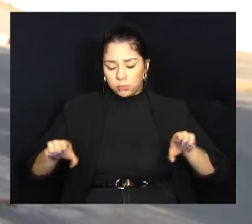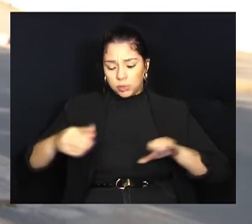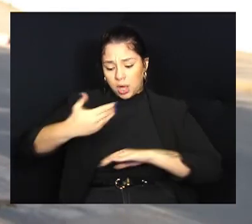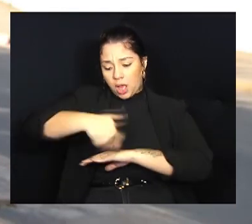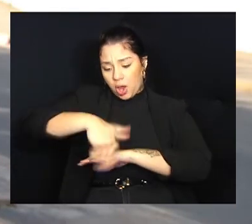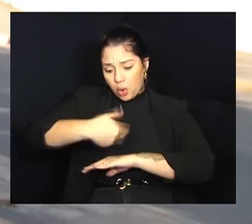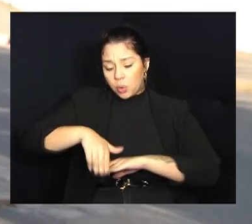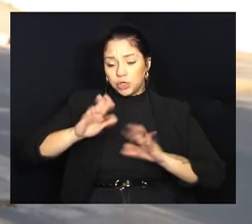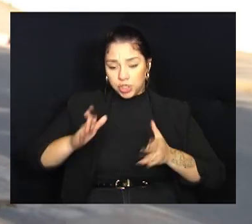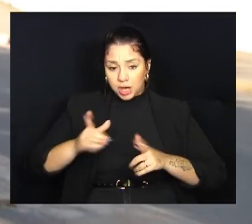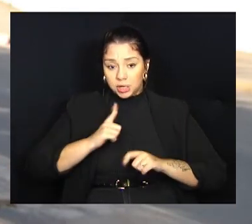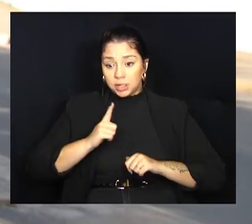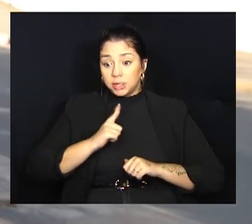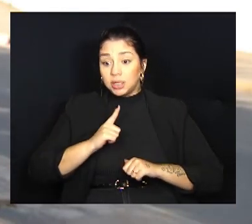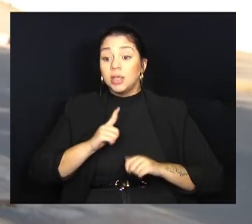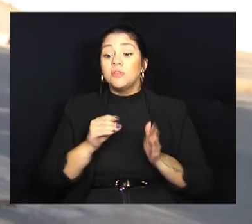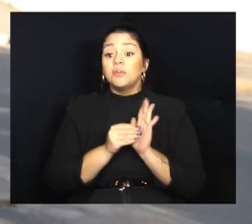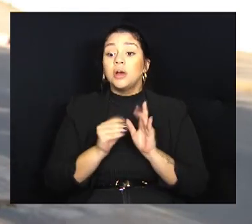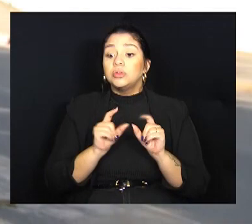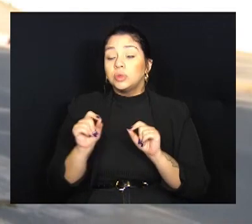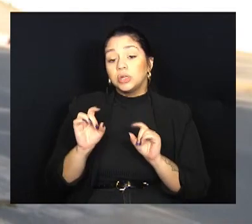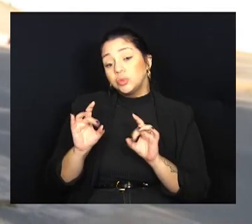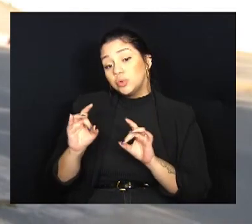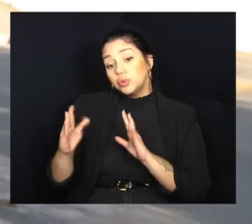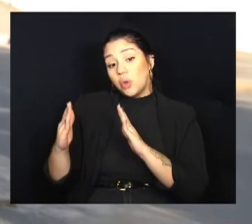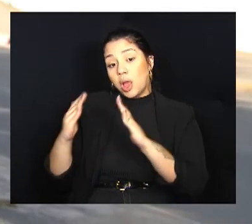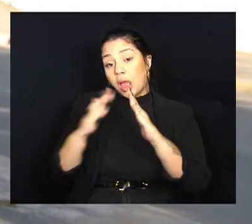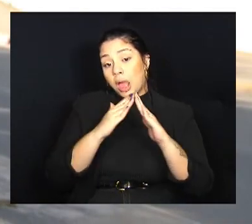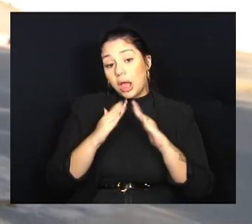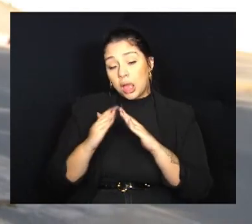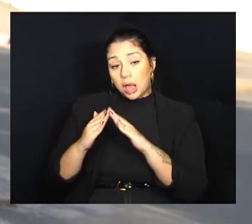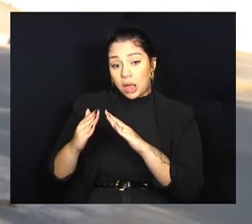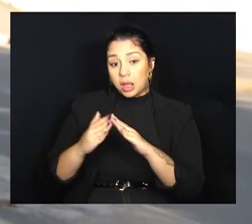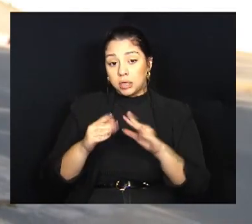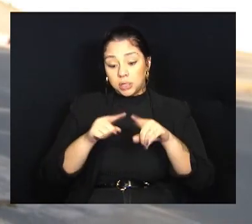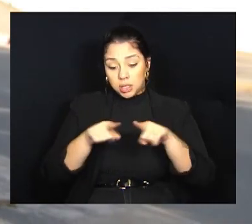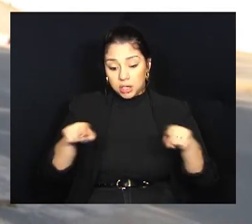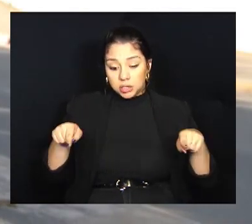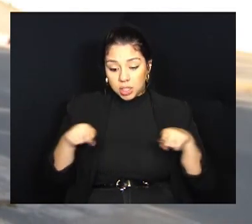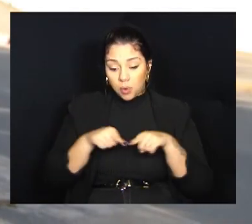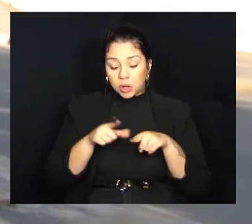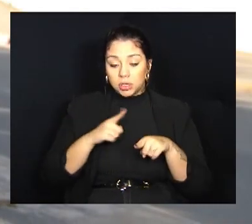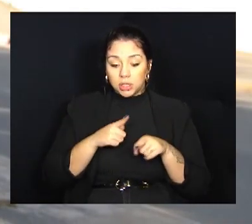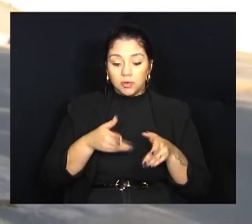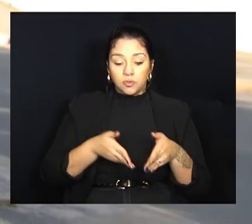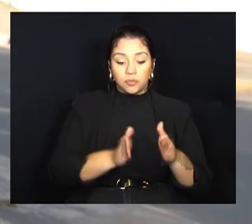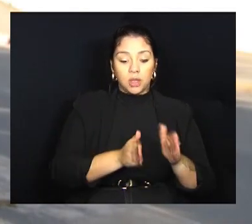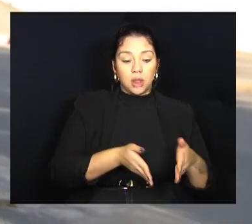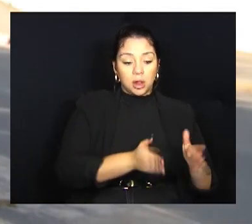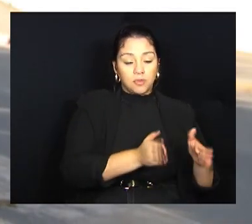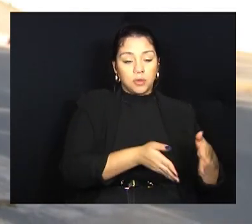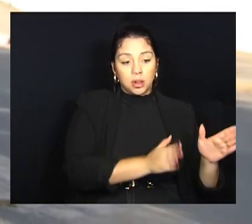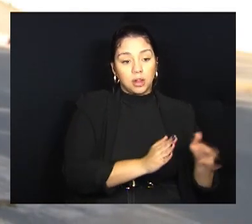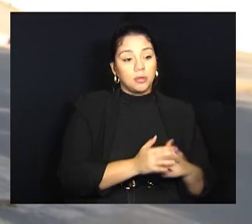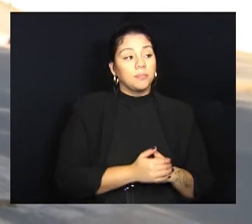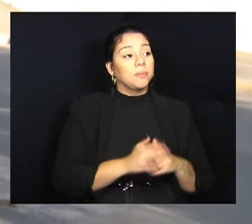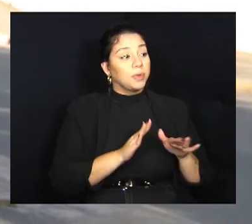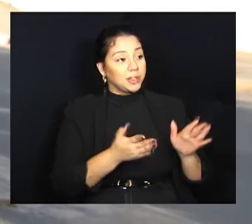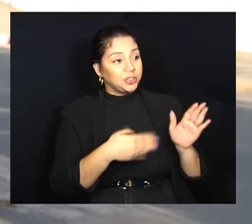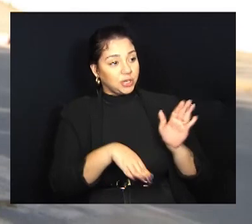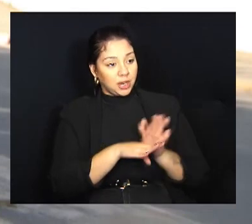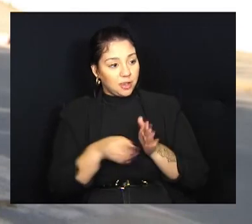só falta mesmo as casas, as quadras que tem viela. Mas quando vier aí nas vielas vai ser